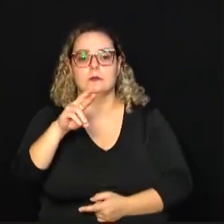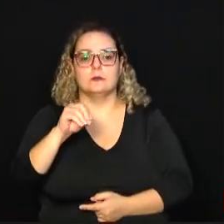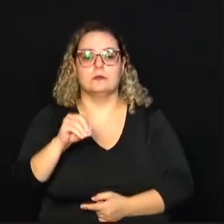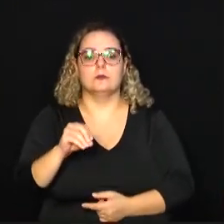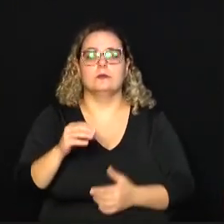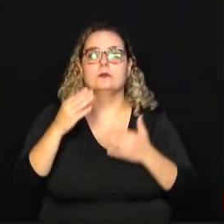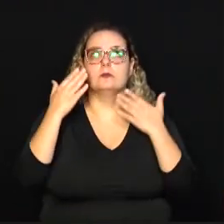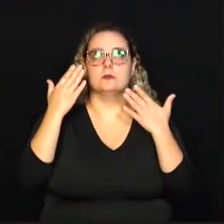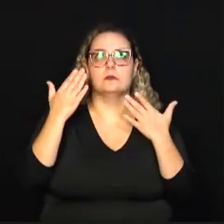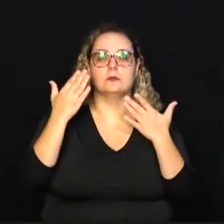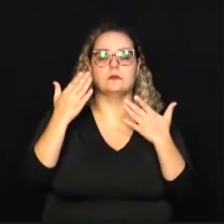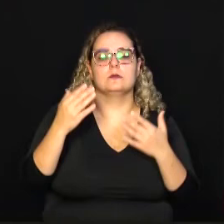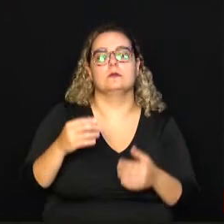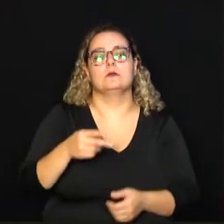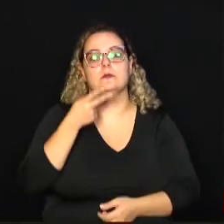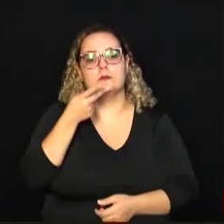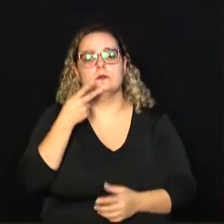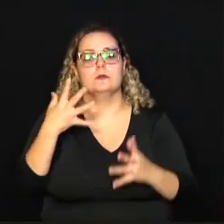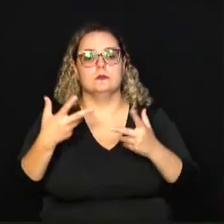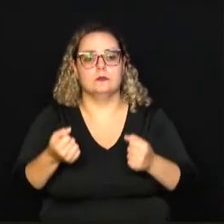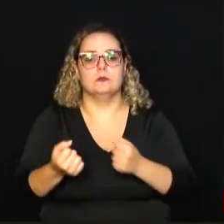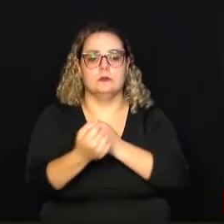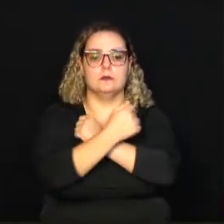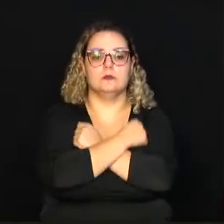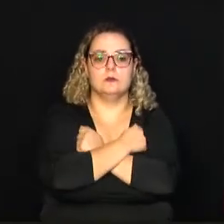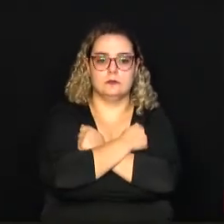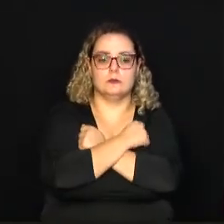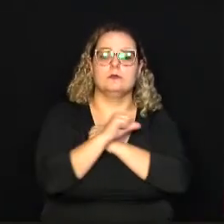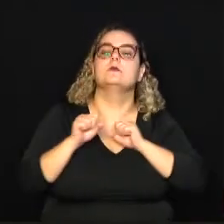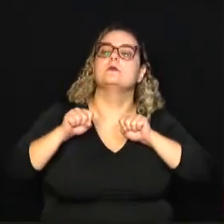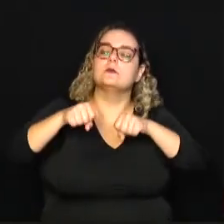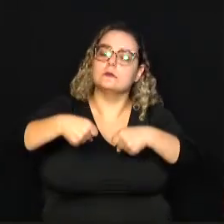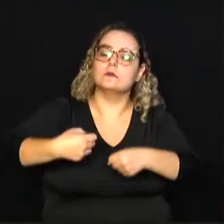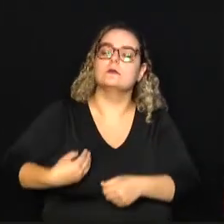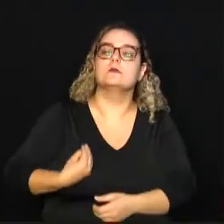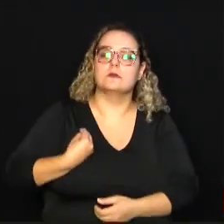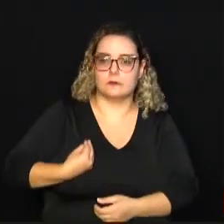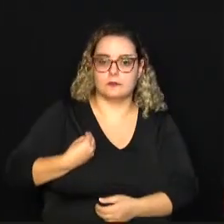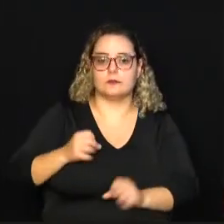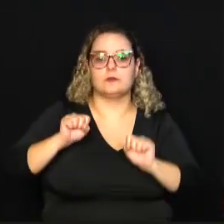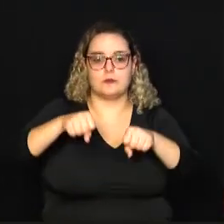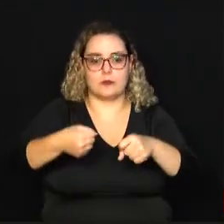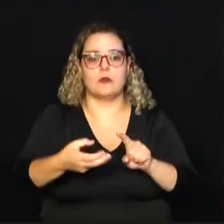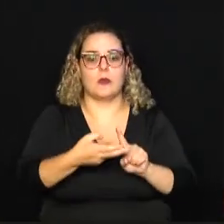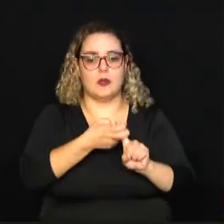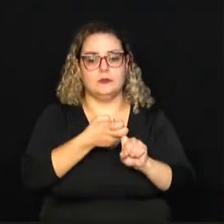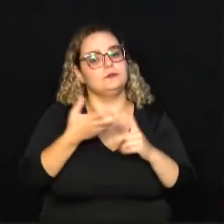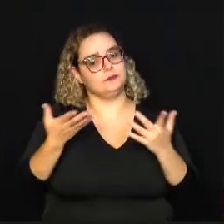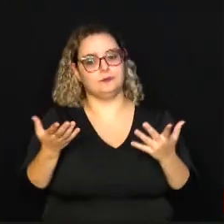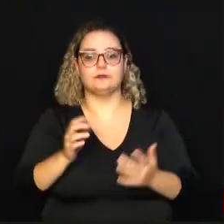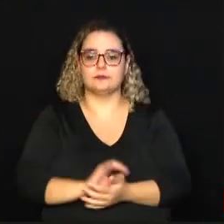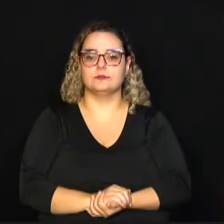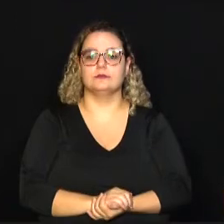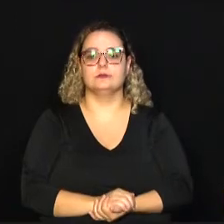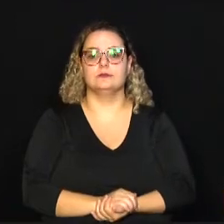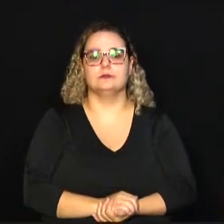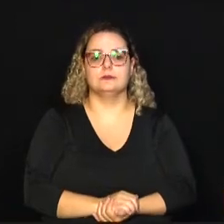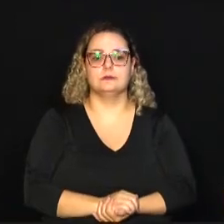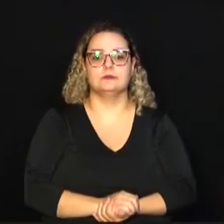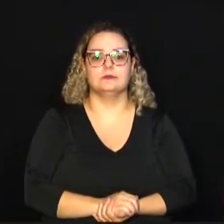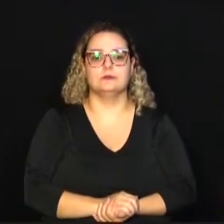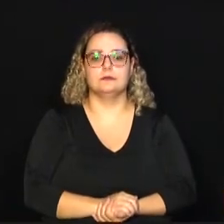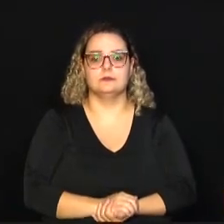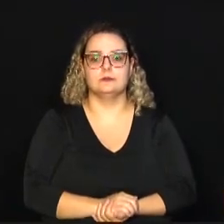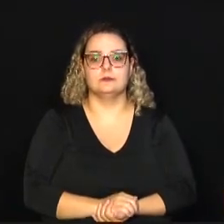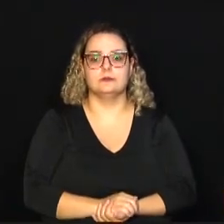Um abraço e defendemos a vida e defendemos o SUS. É isso.